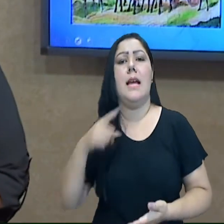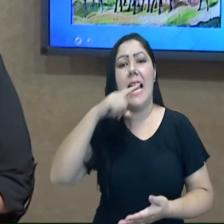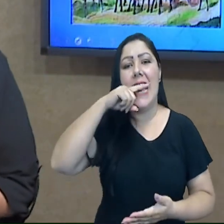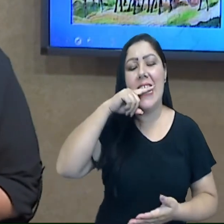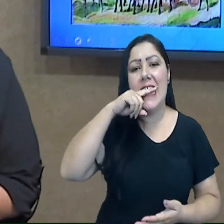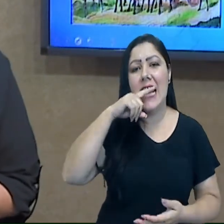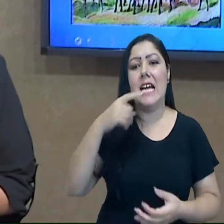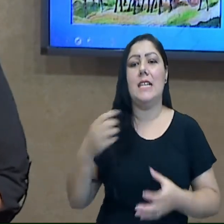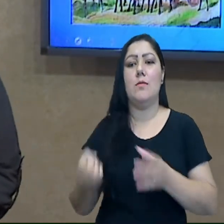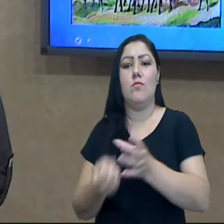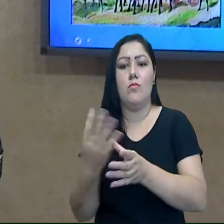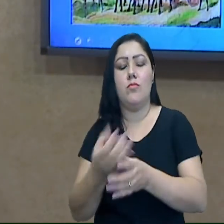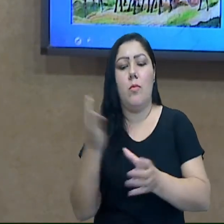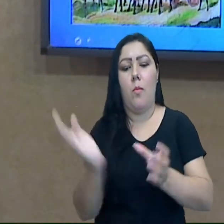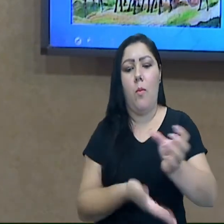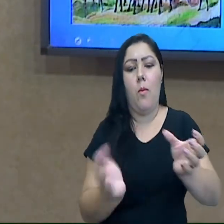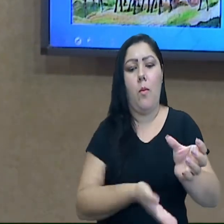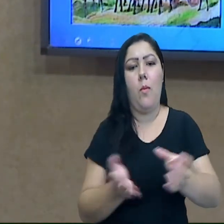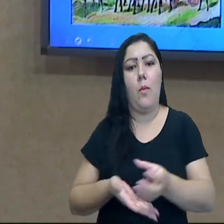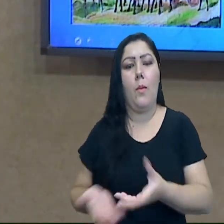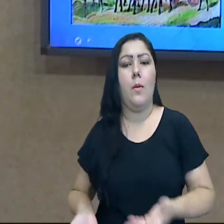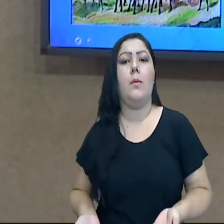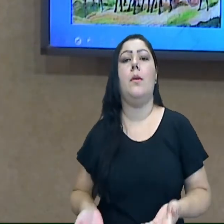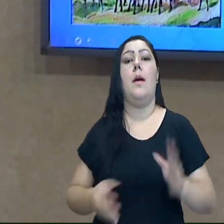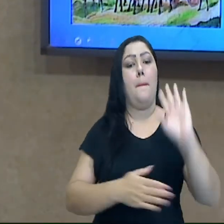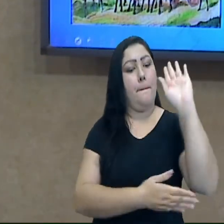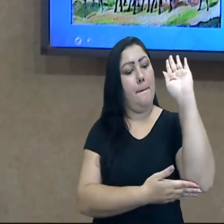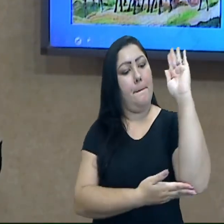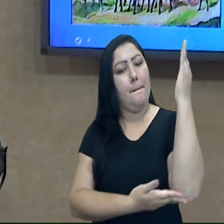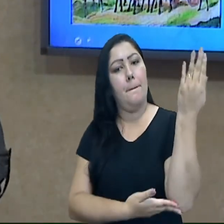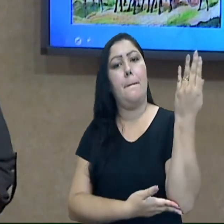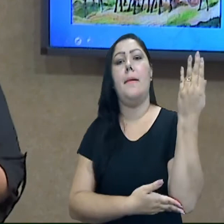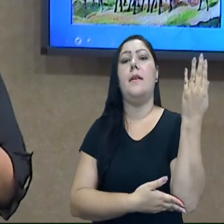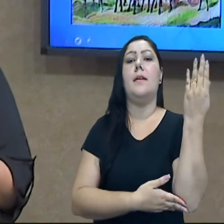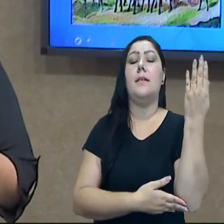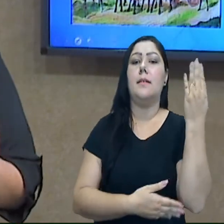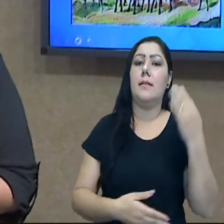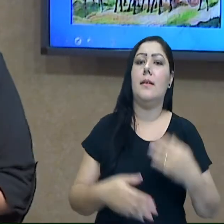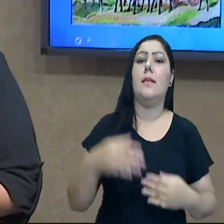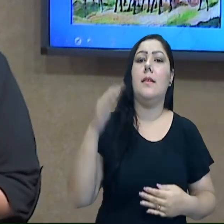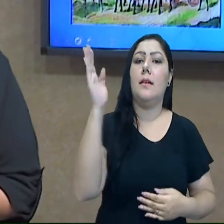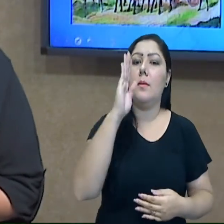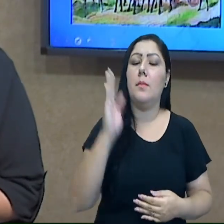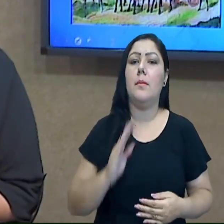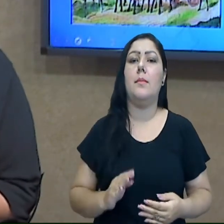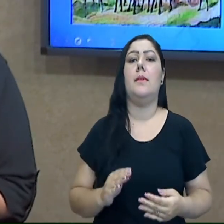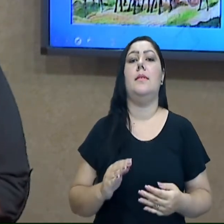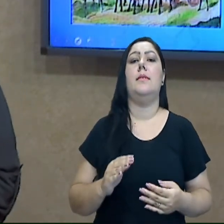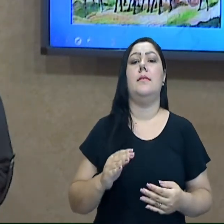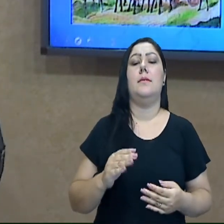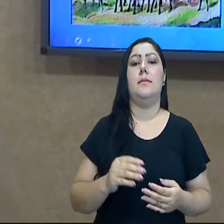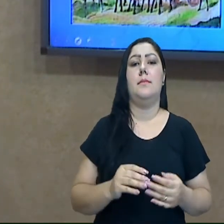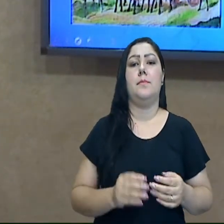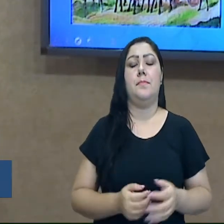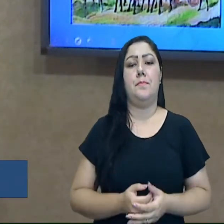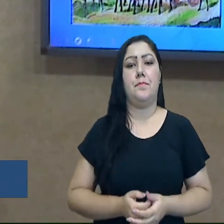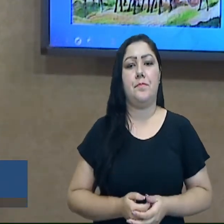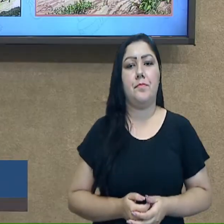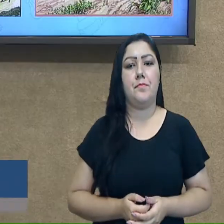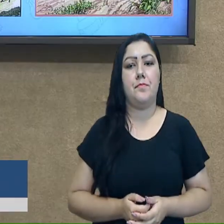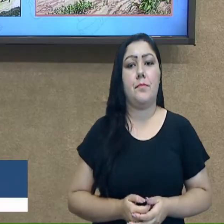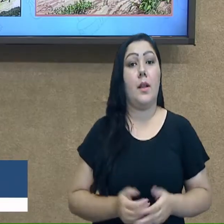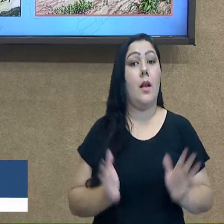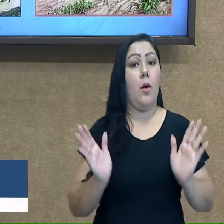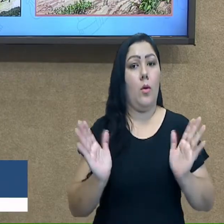madeira, né, que veio do pau-brasil. Hoje, especificamente, nós vamos falar um pouco sobre a pecuária. Durante o período